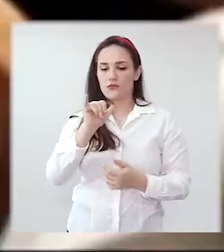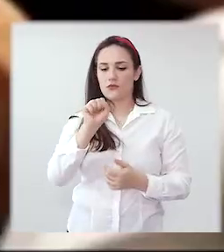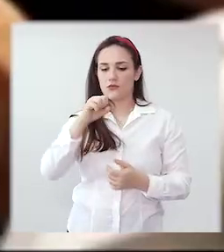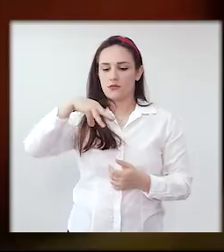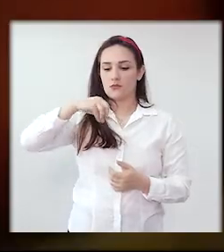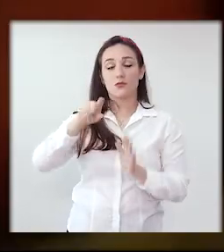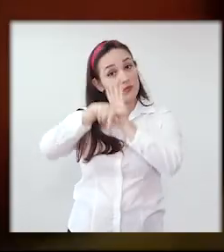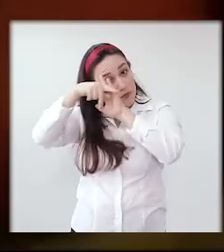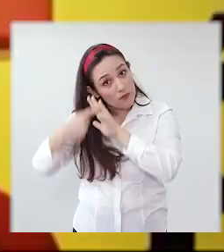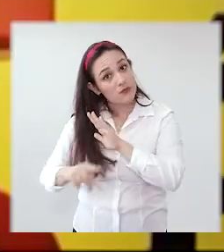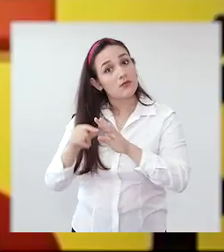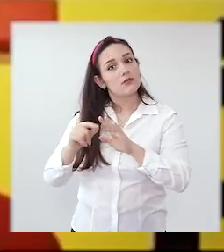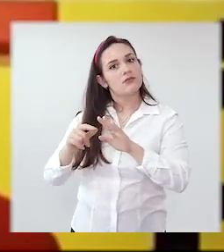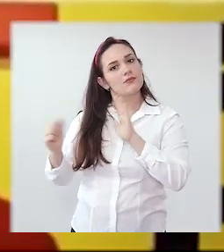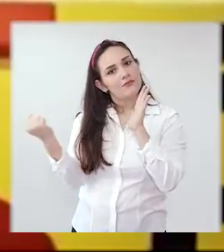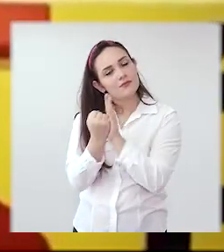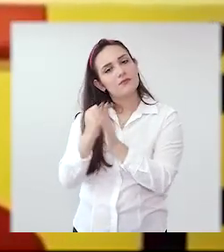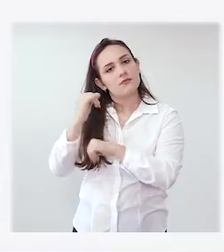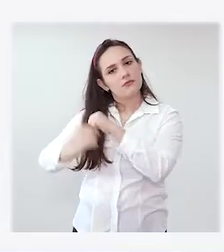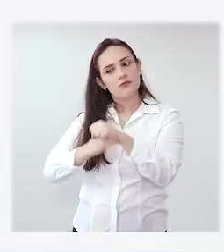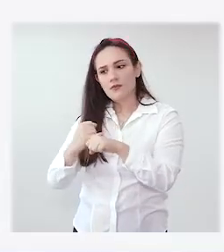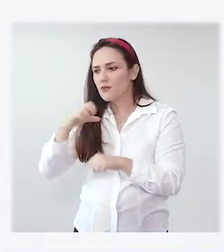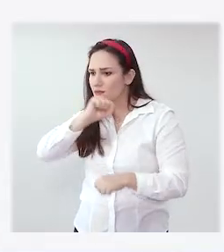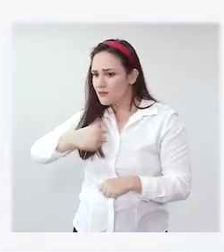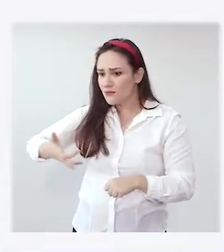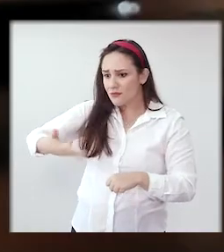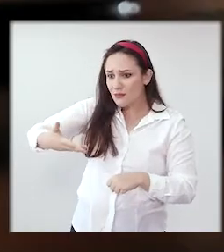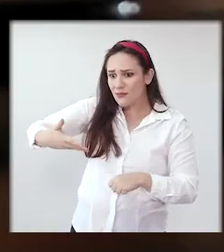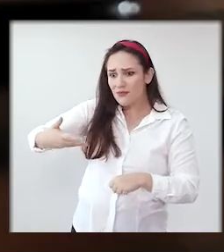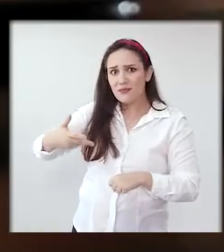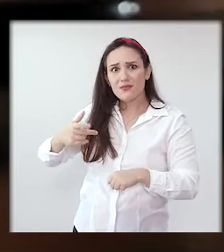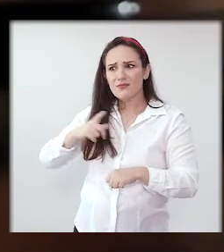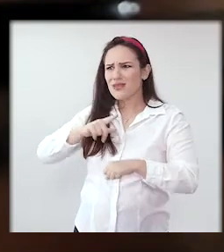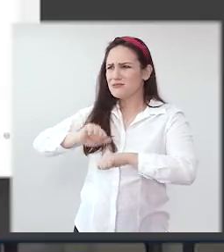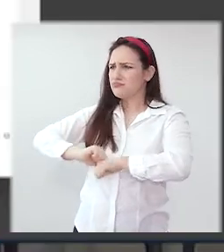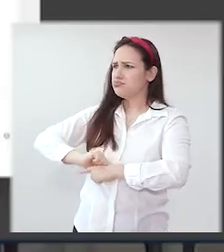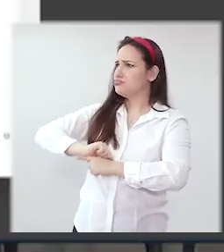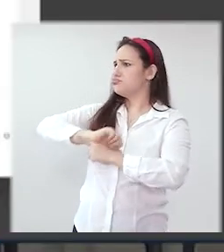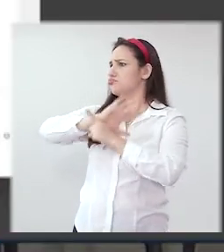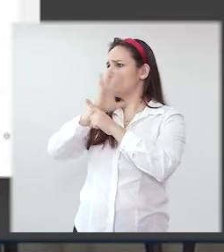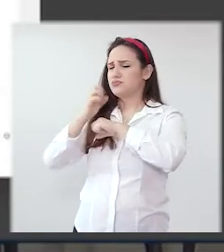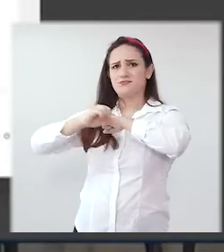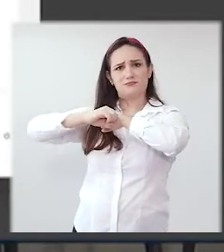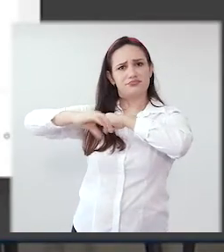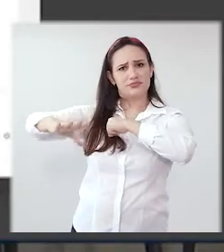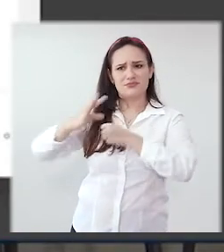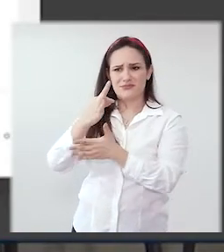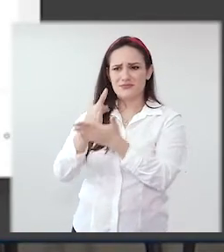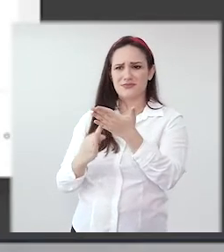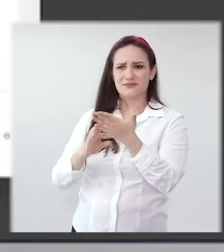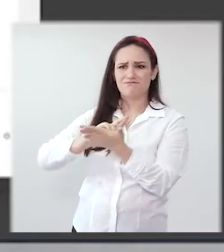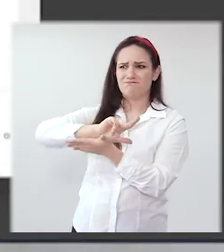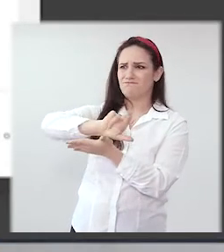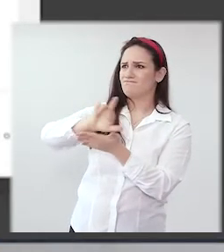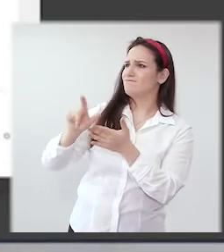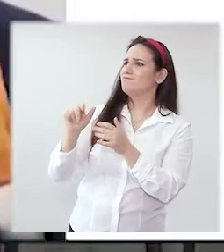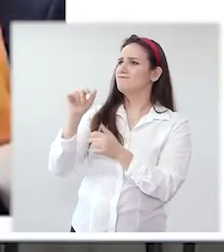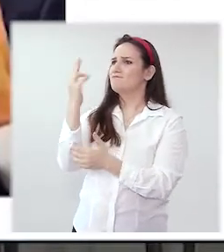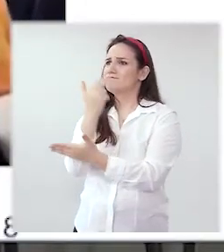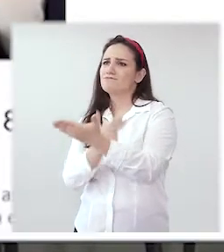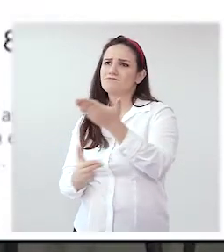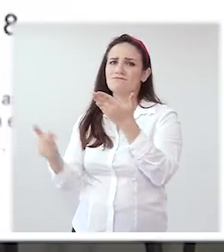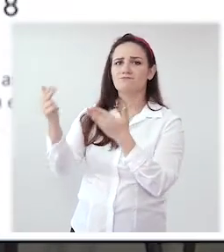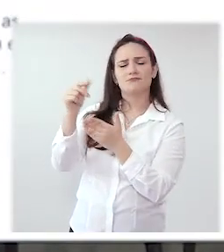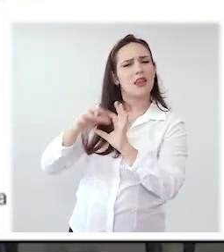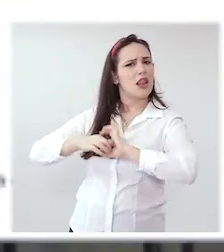feito para a internet, instantâneo, interativo, multimídia, hipertextual, sempre disponível e